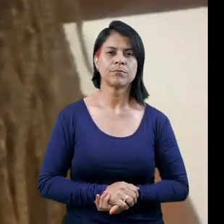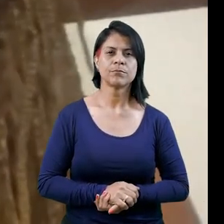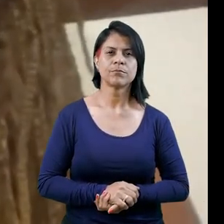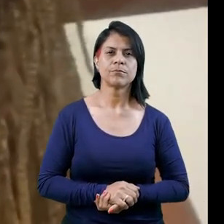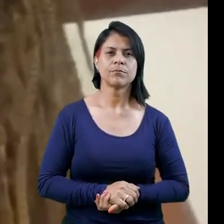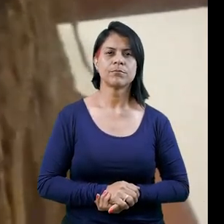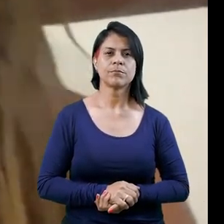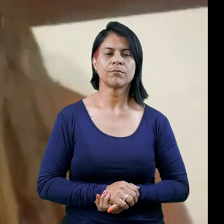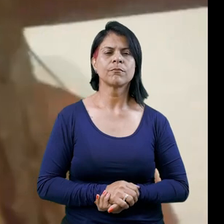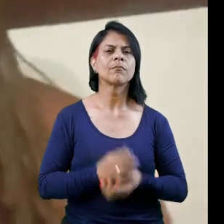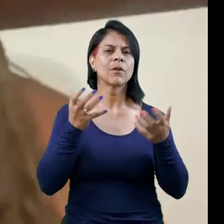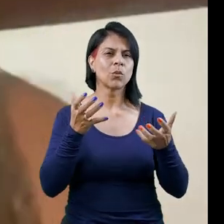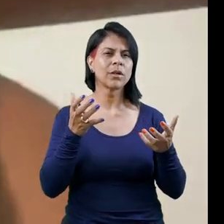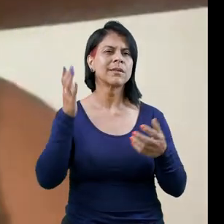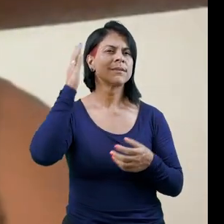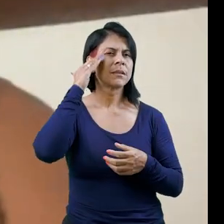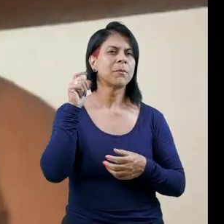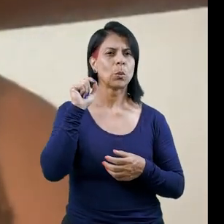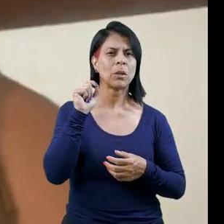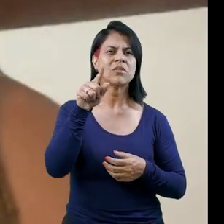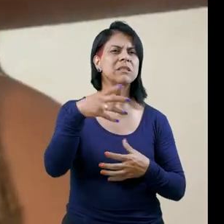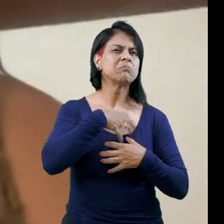na verdade, a música tem poder de quê?